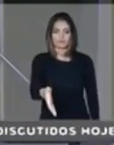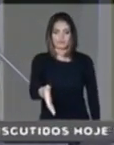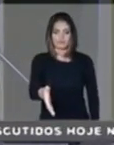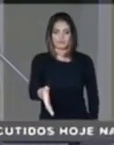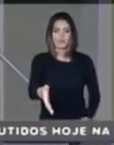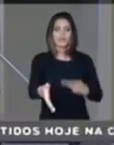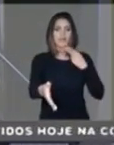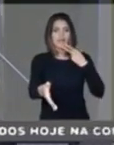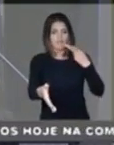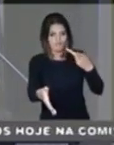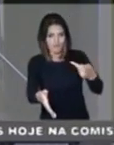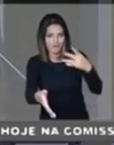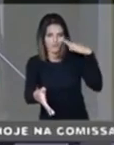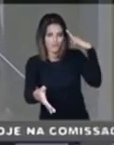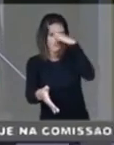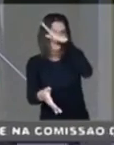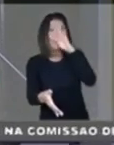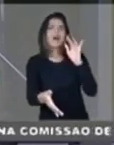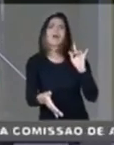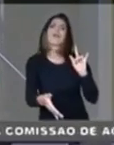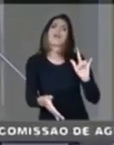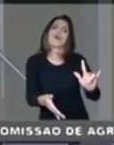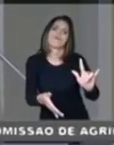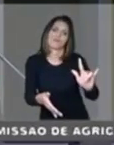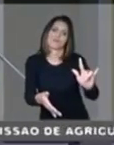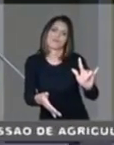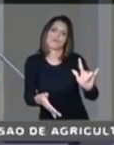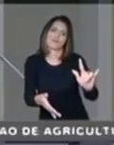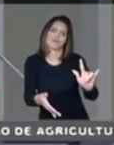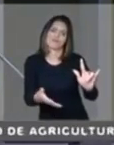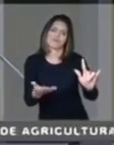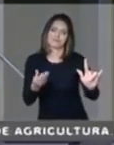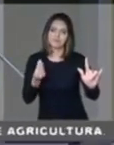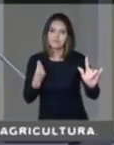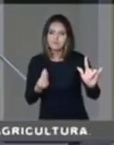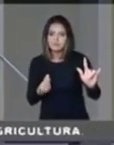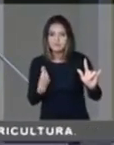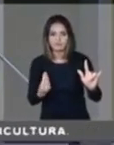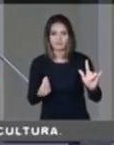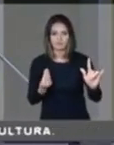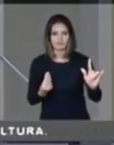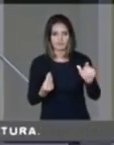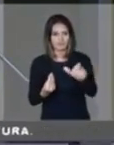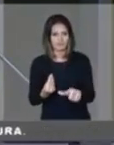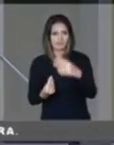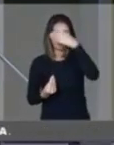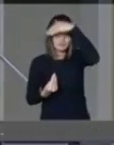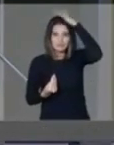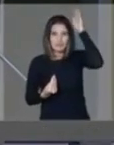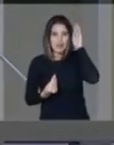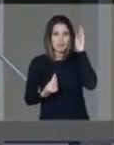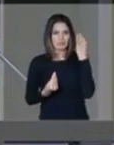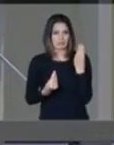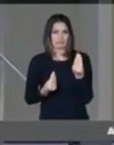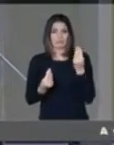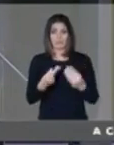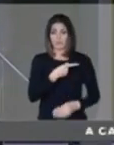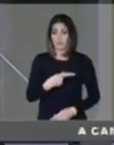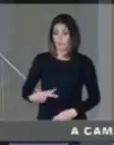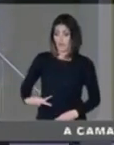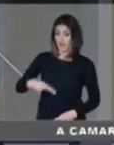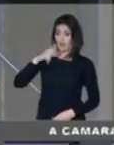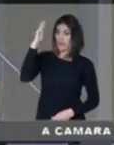e ele diz para o Trump, I love you. Imagina, deputados, senadores, senadores, o presidente